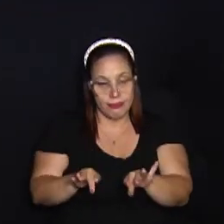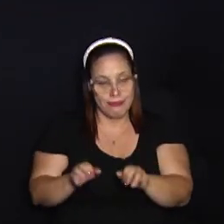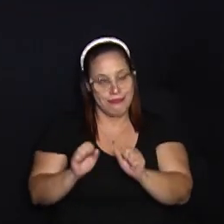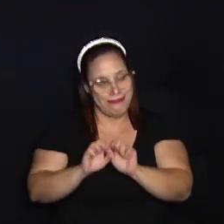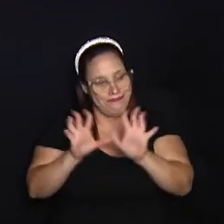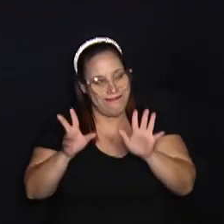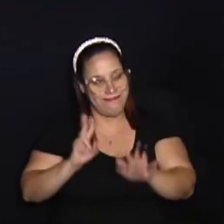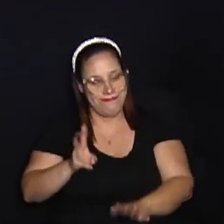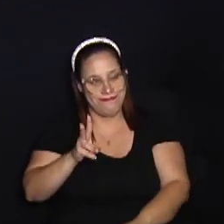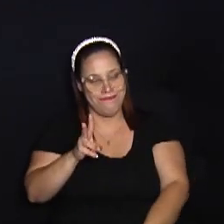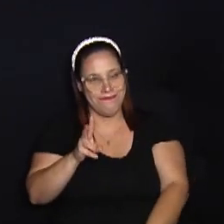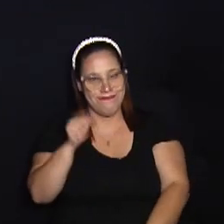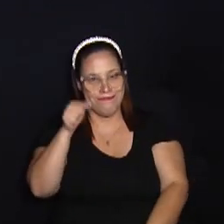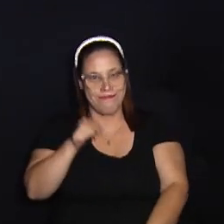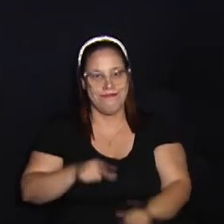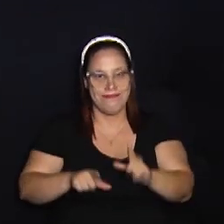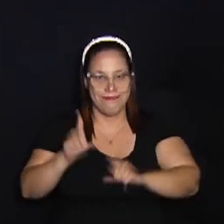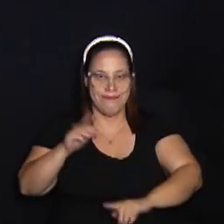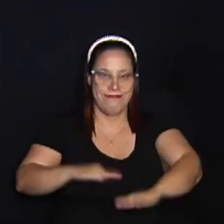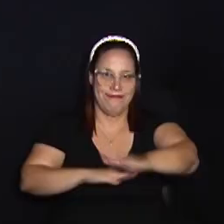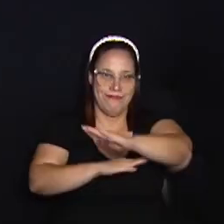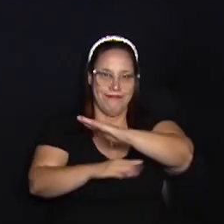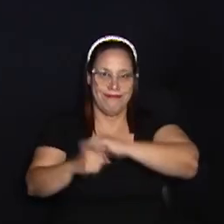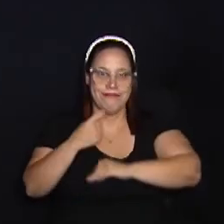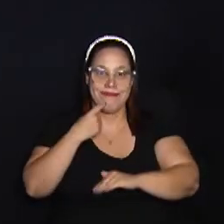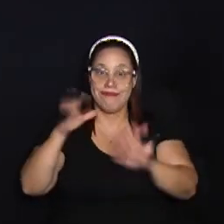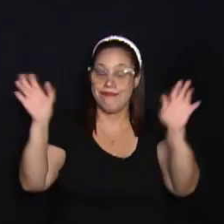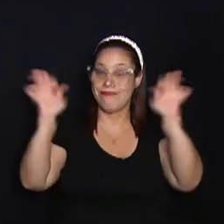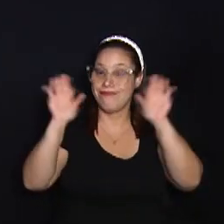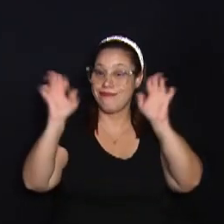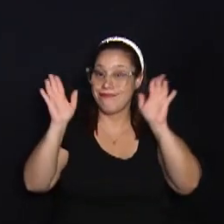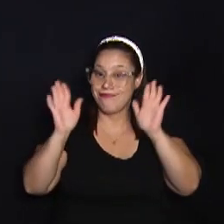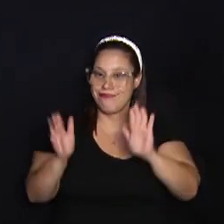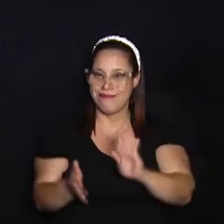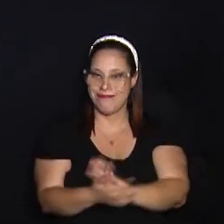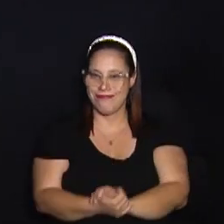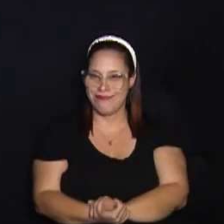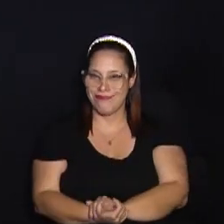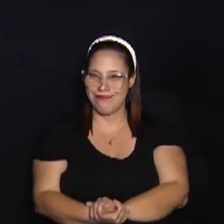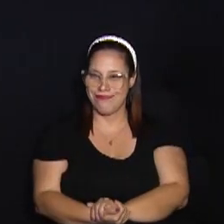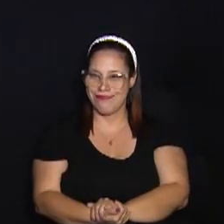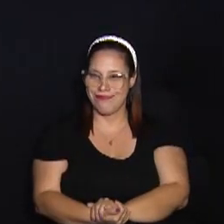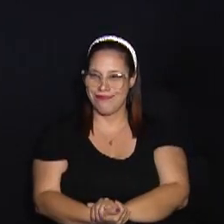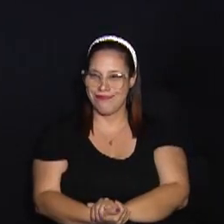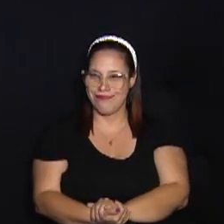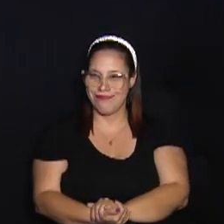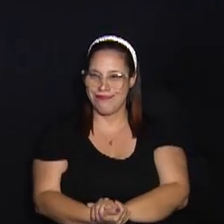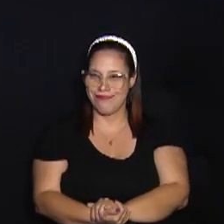aqui, mas claro, a gente se vê sempre aqui na TV Câmara Campinas. Até mais!